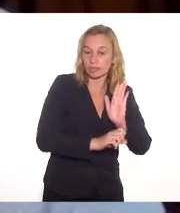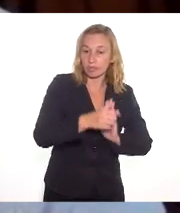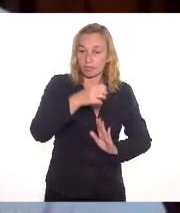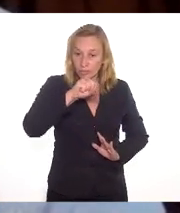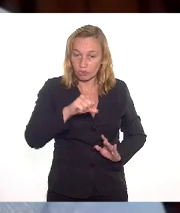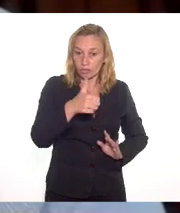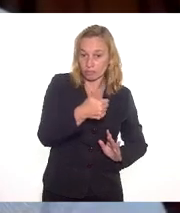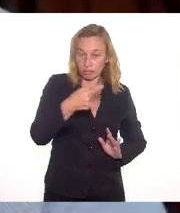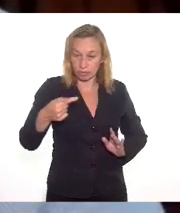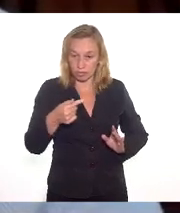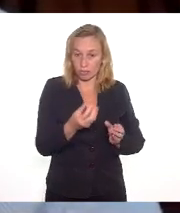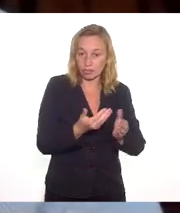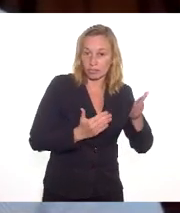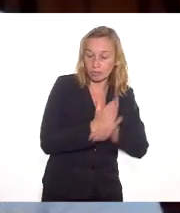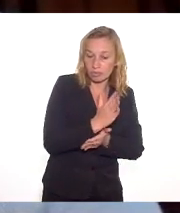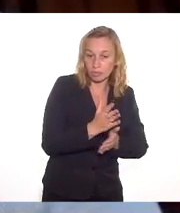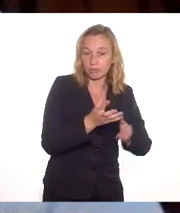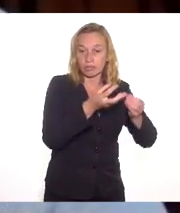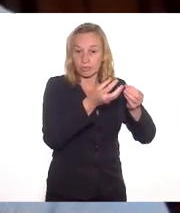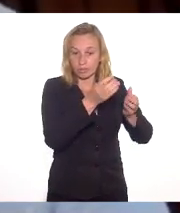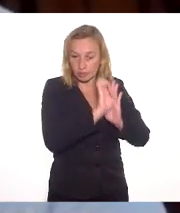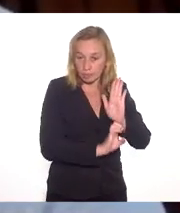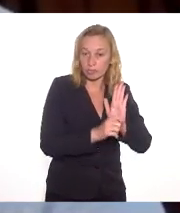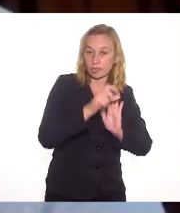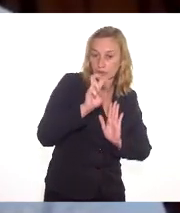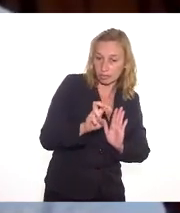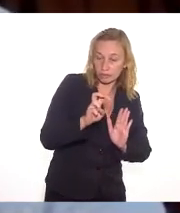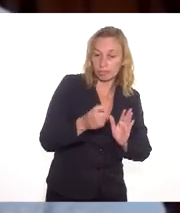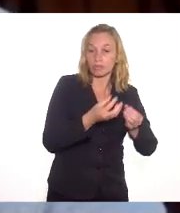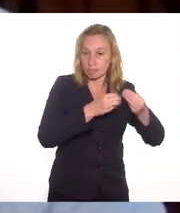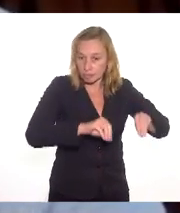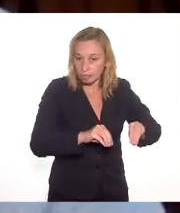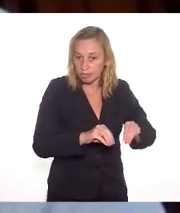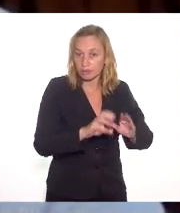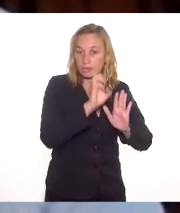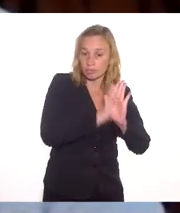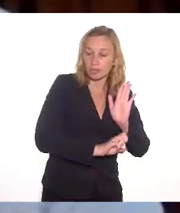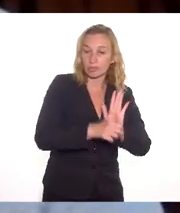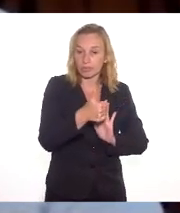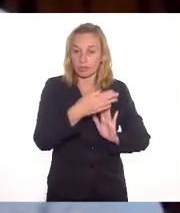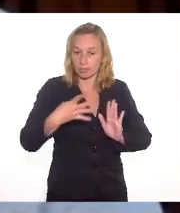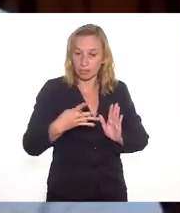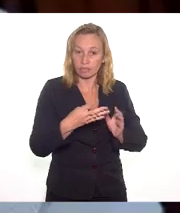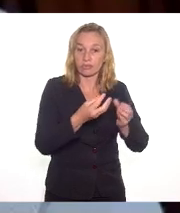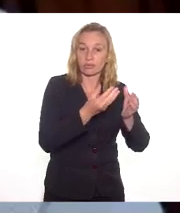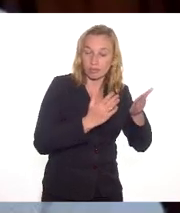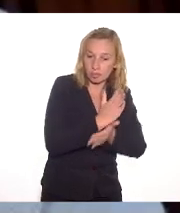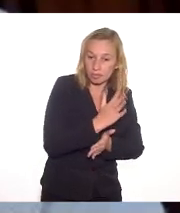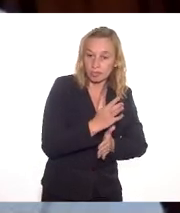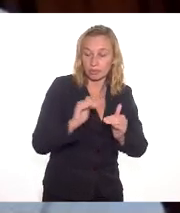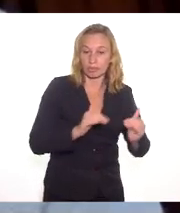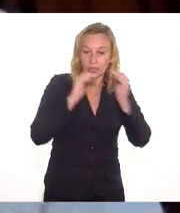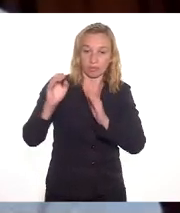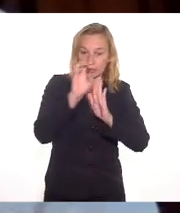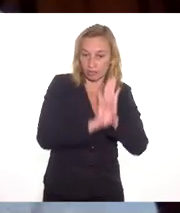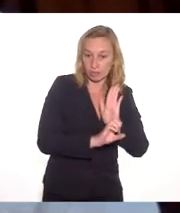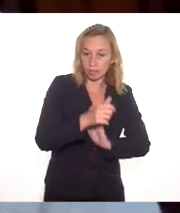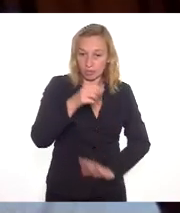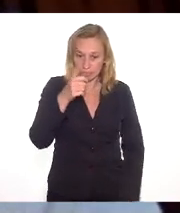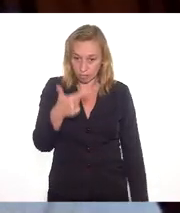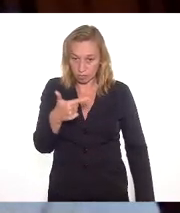e 17, pela aprovação da emenda 5. Pela prejudicabilidade da emenda 14, pela aprovação com subemenda aglutinativa da